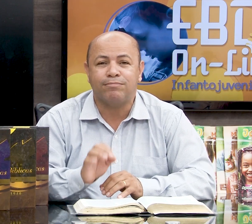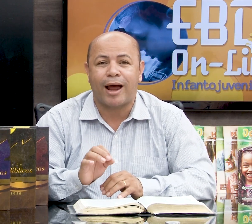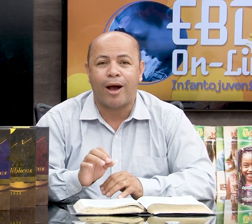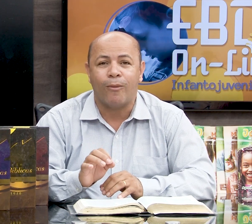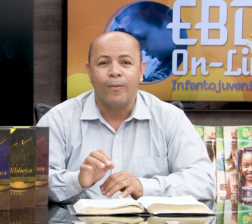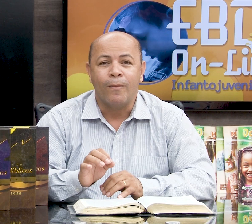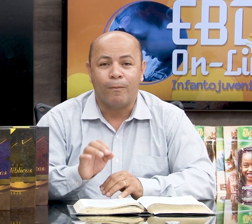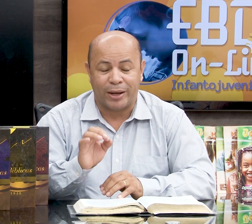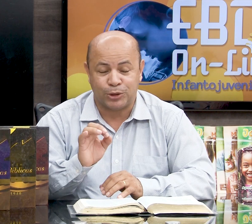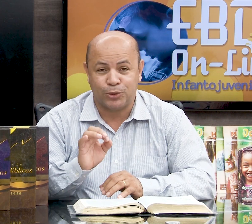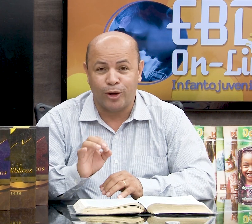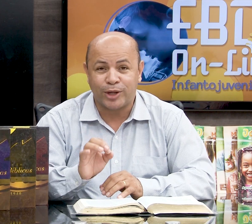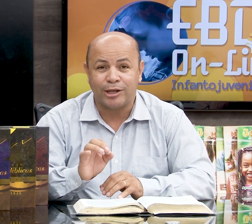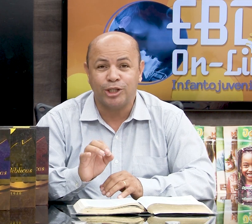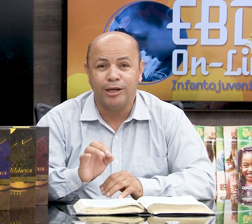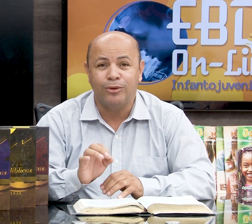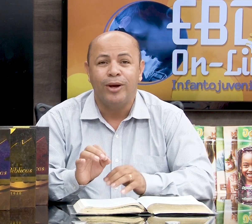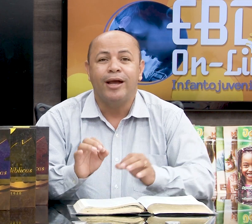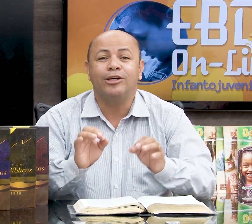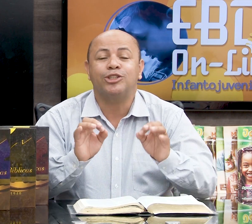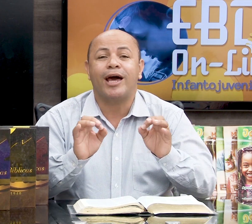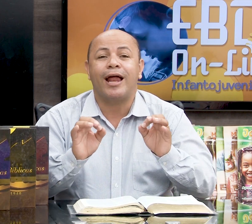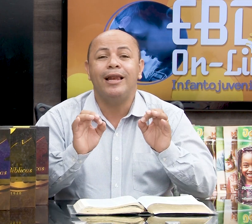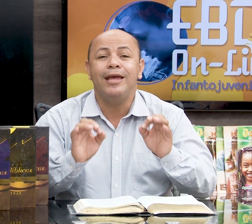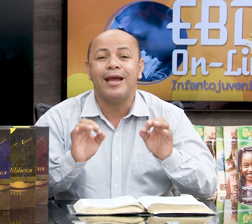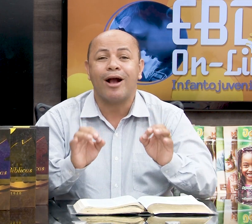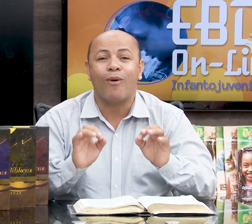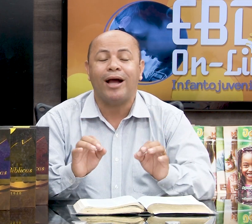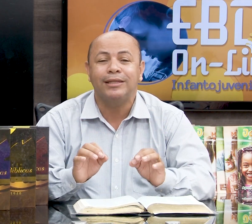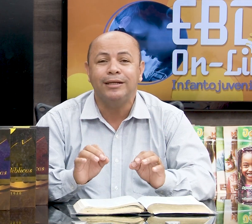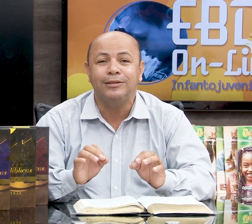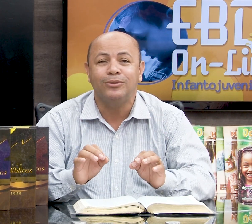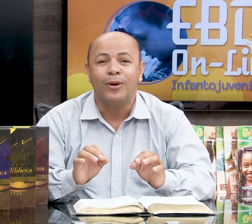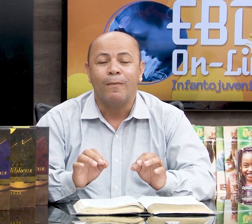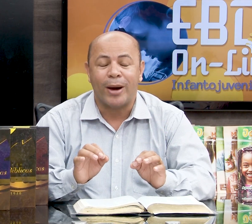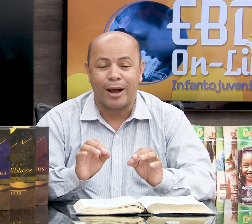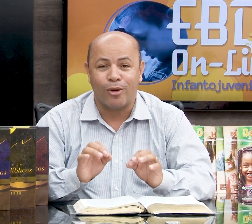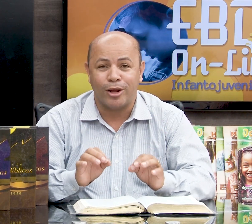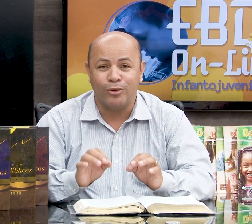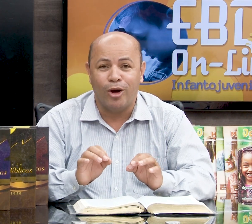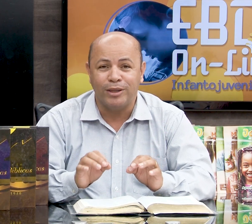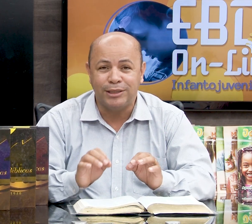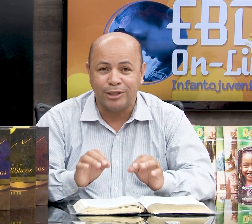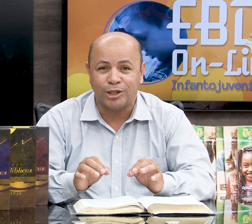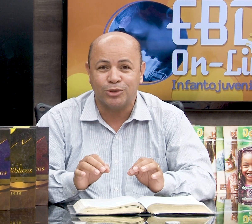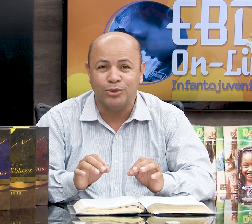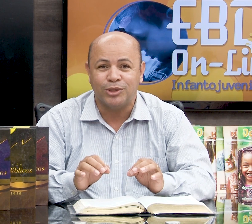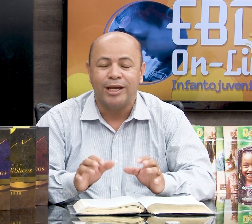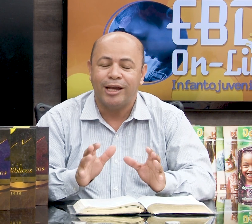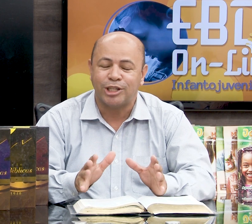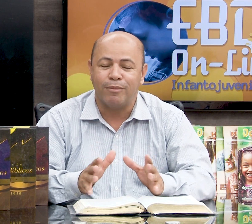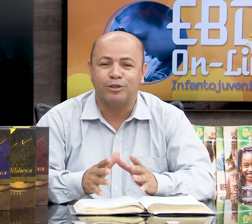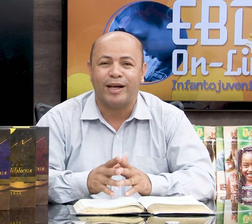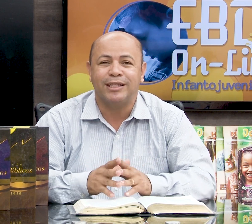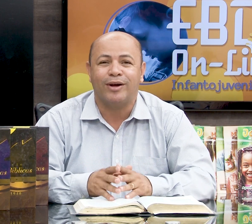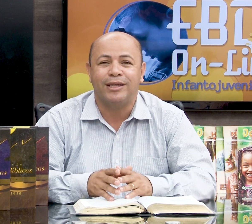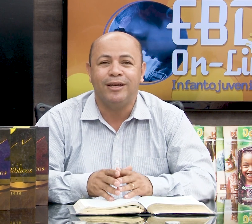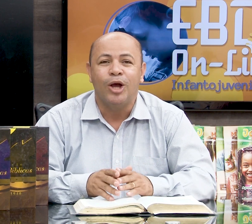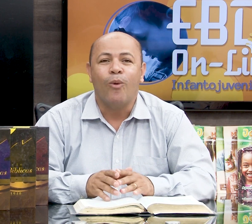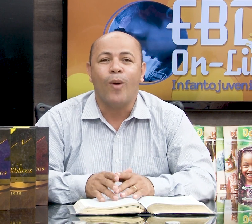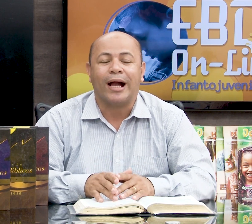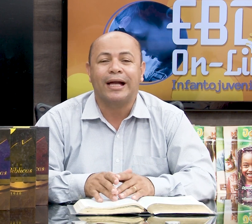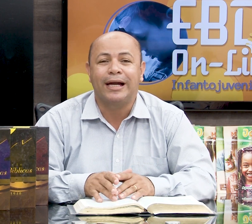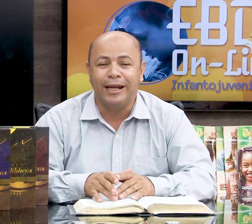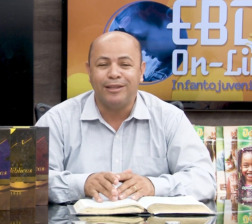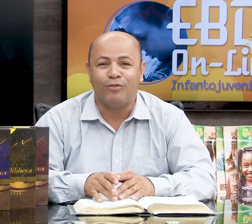Templo Central pastor Trajano estar ali aguardando para a glória do nome de Jesus estaremos fazendo